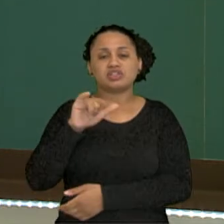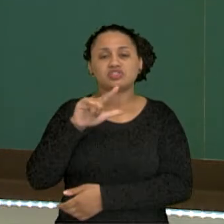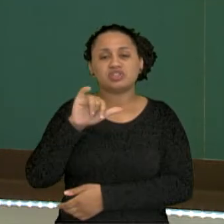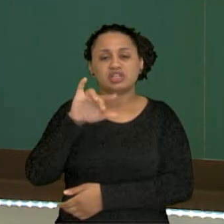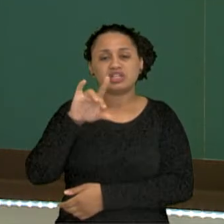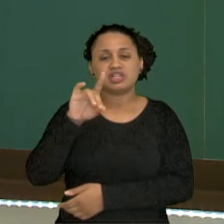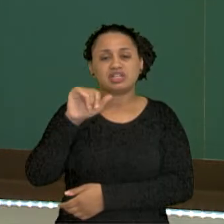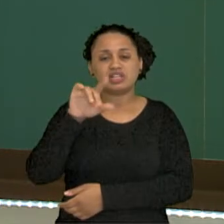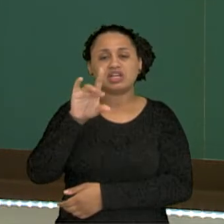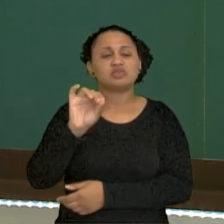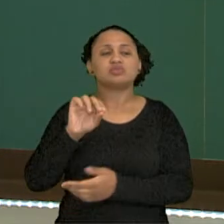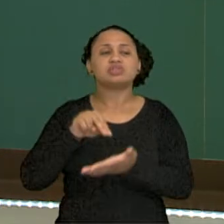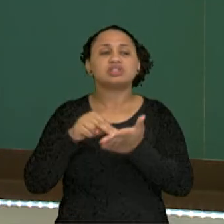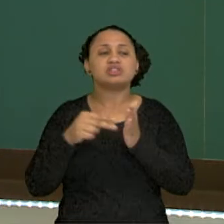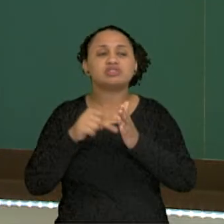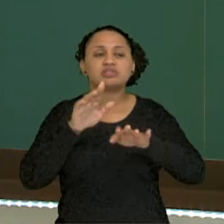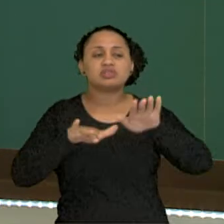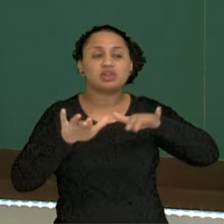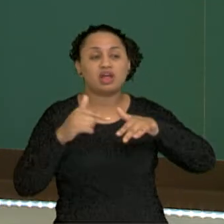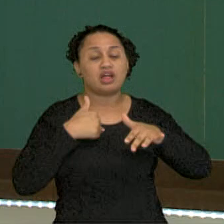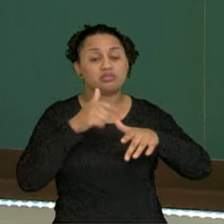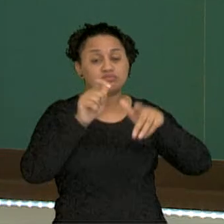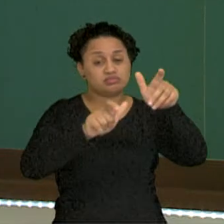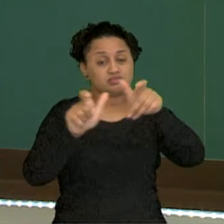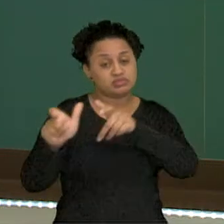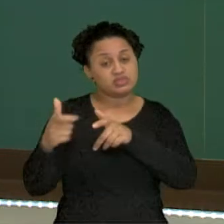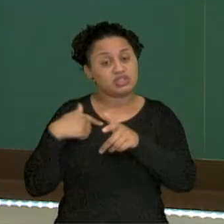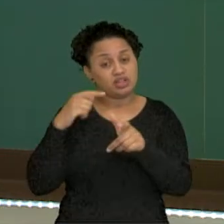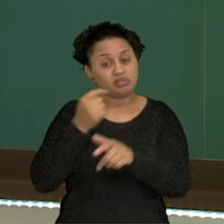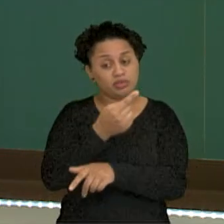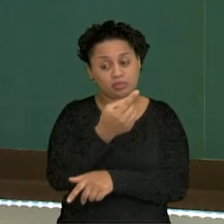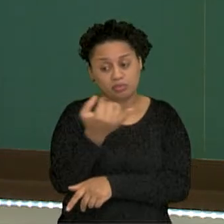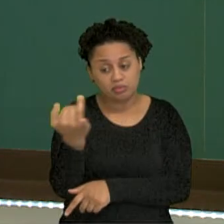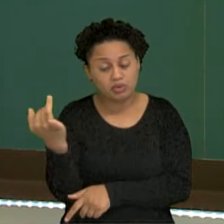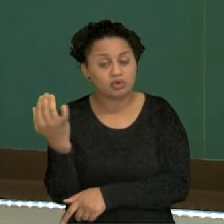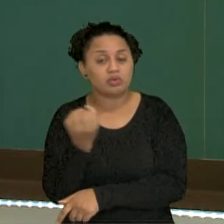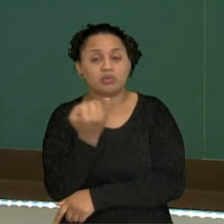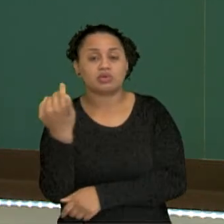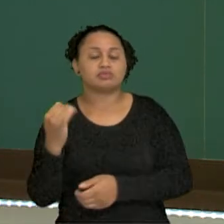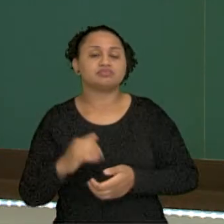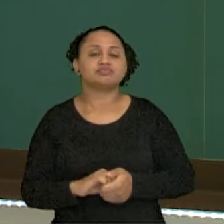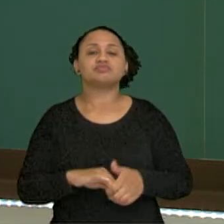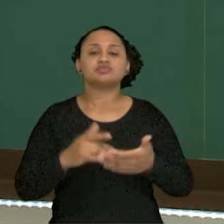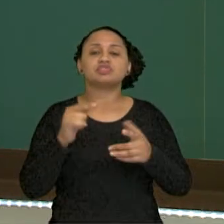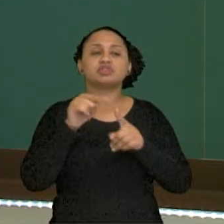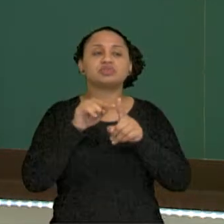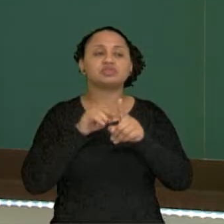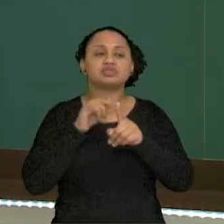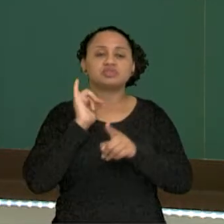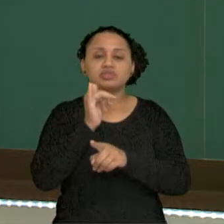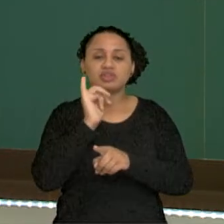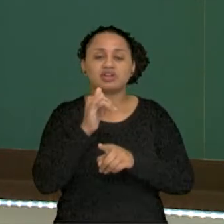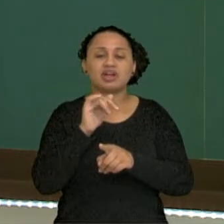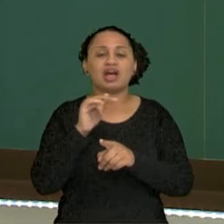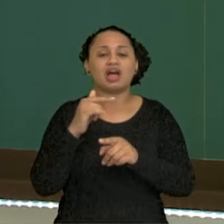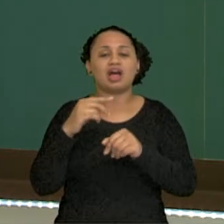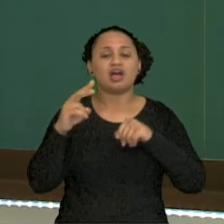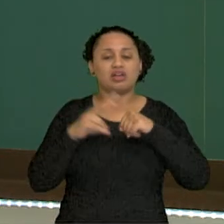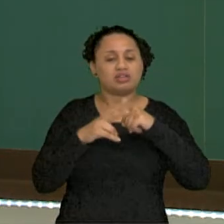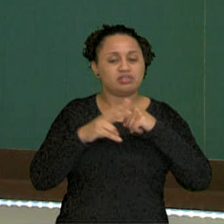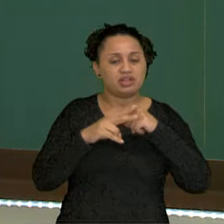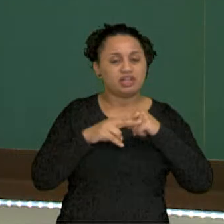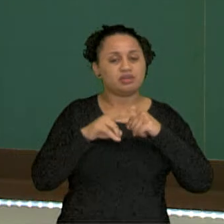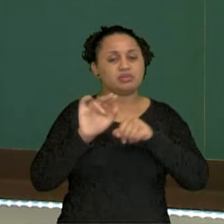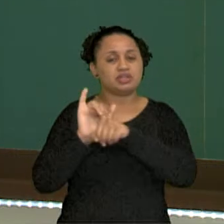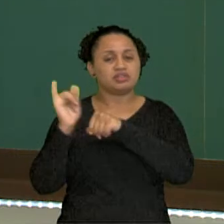né, cuidadosamente contadas, ok? Então, é uma locução adverbial, né, nos mínimos detalhes,